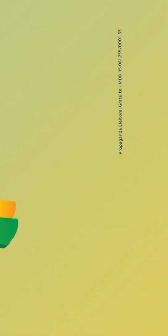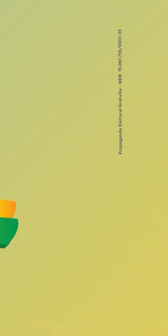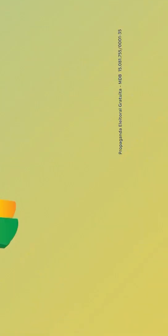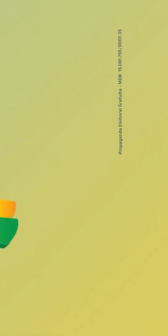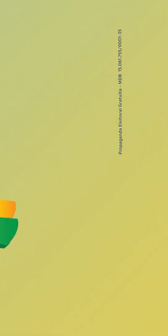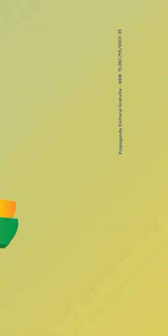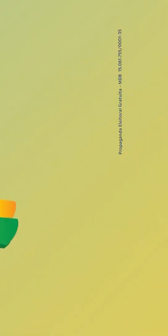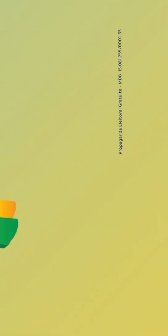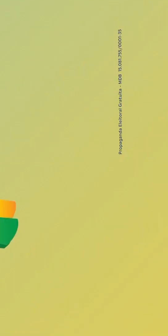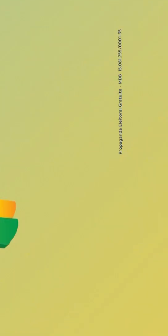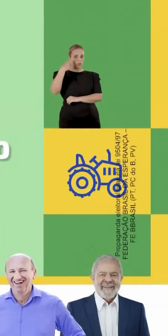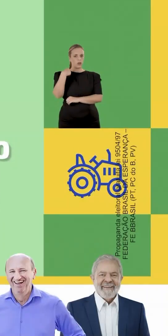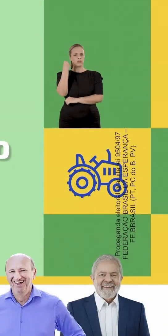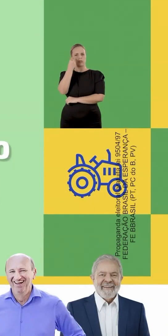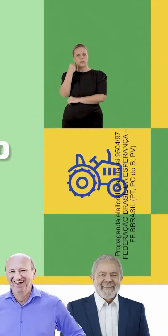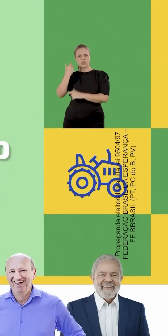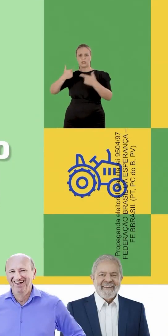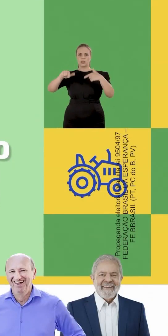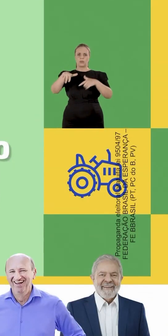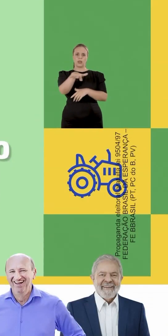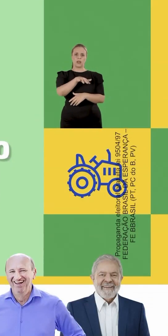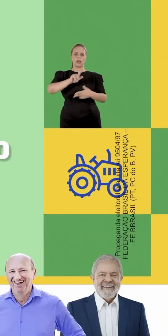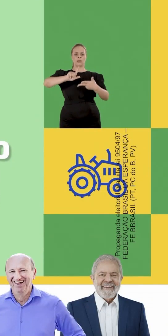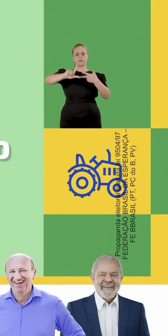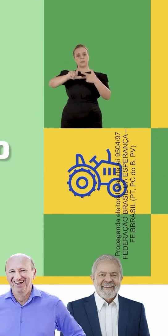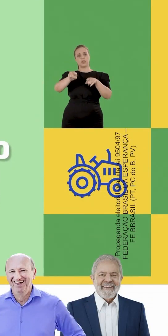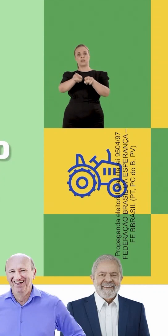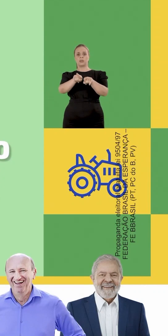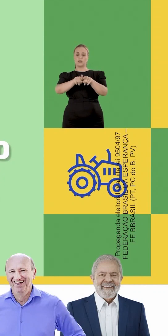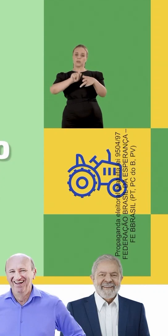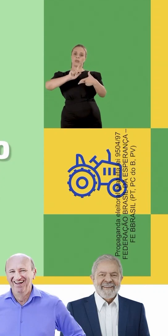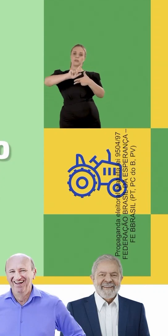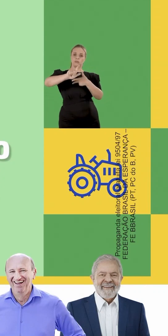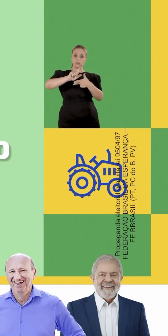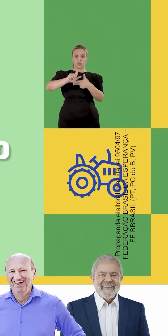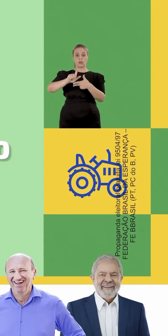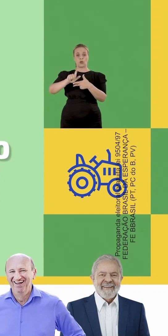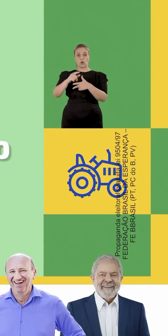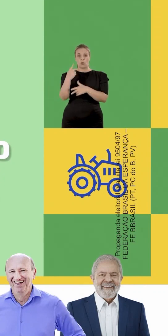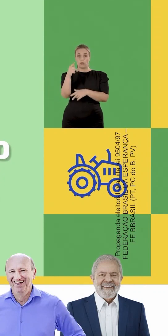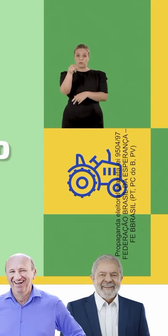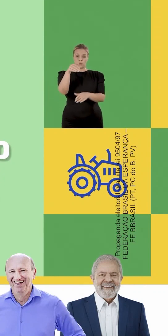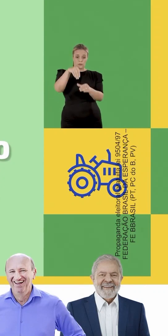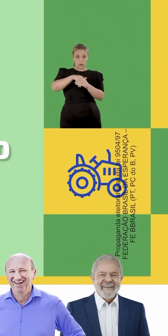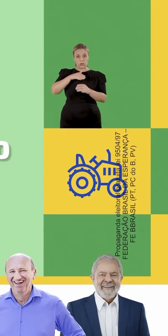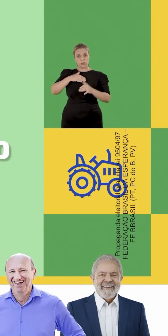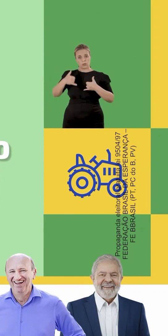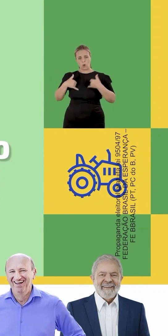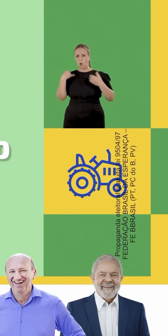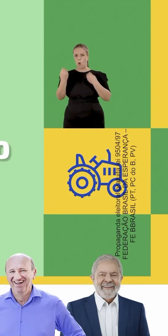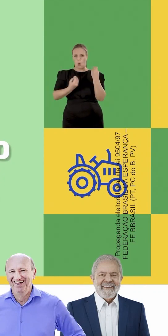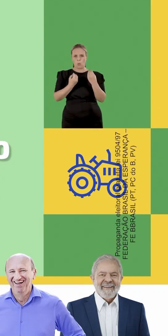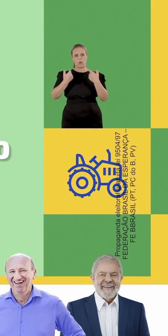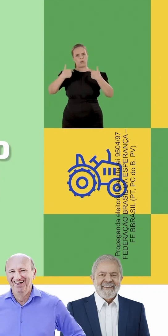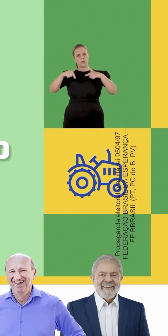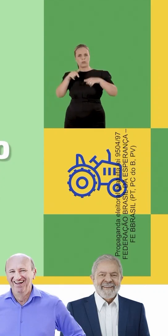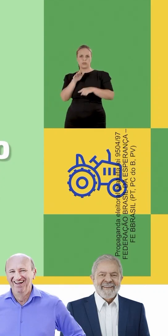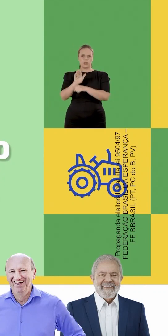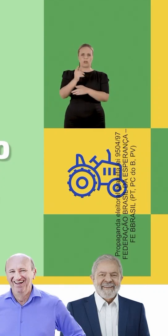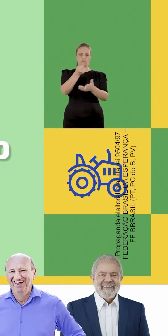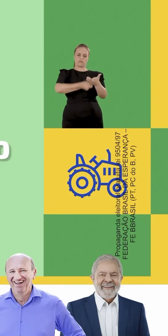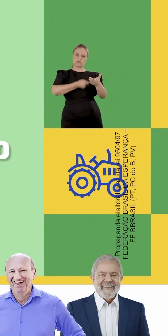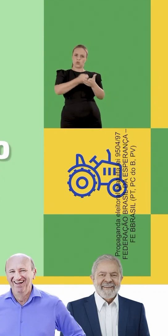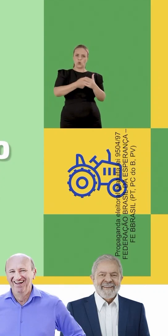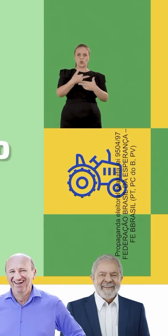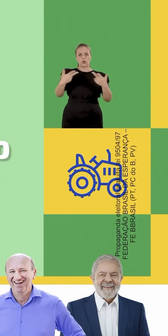-20. Com experiências no Legislativo e no Executivo. Para honrar o seu voto, vou contribuir com mais